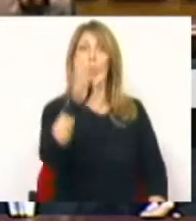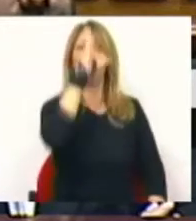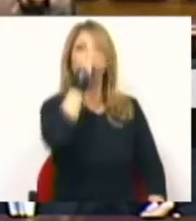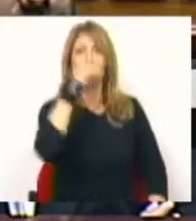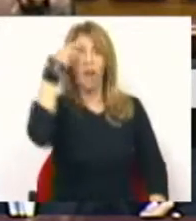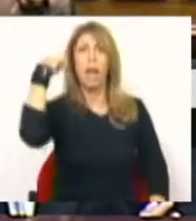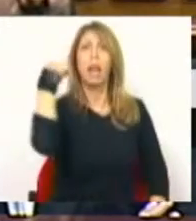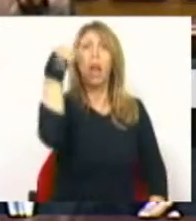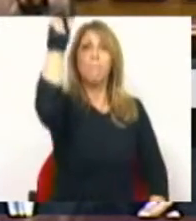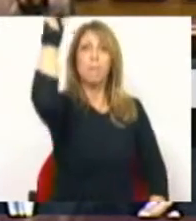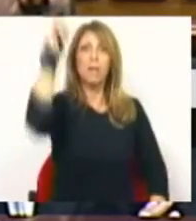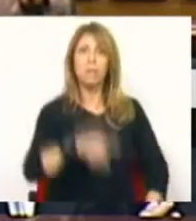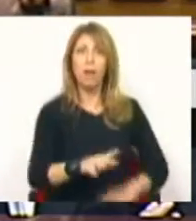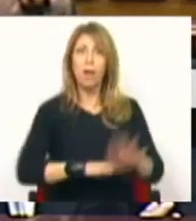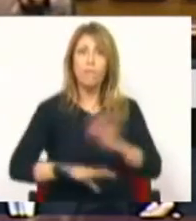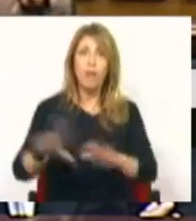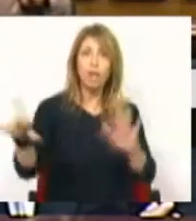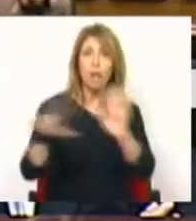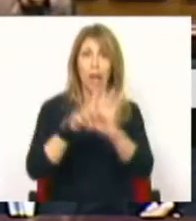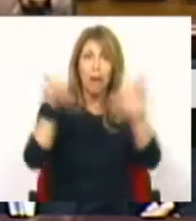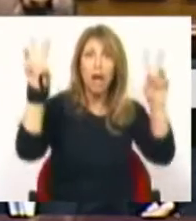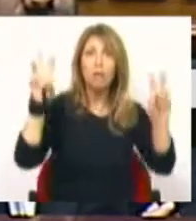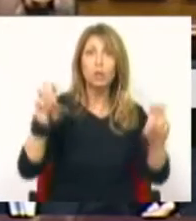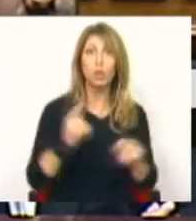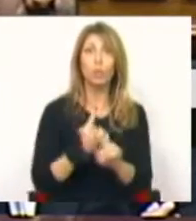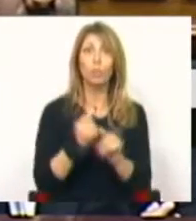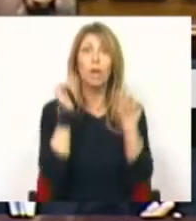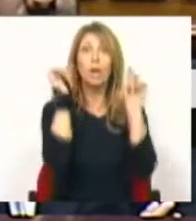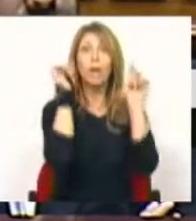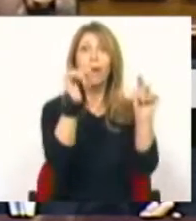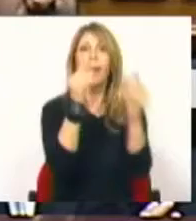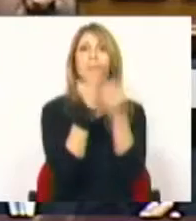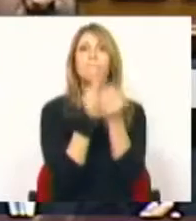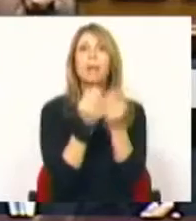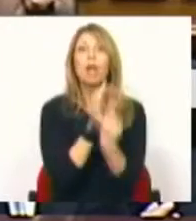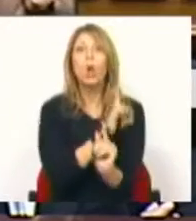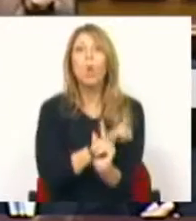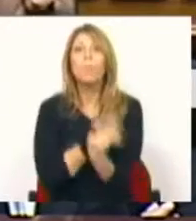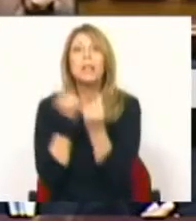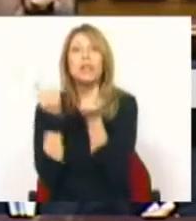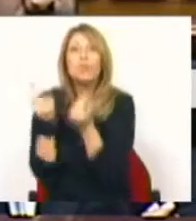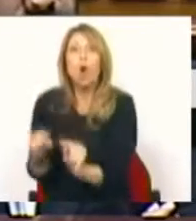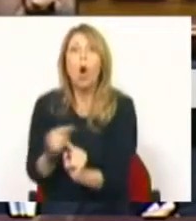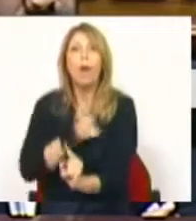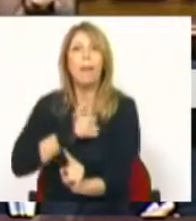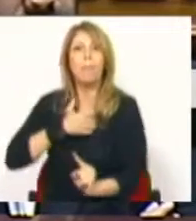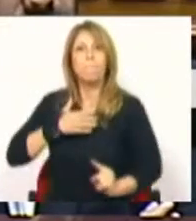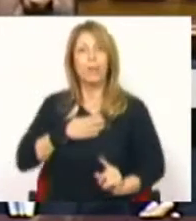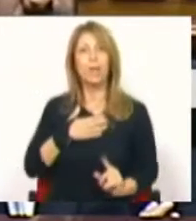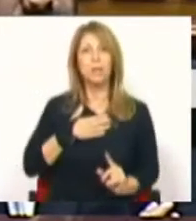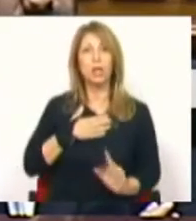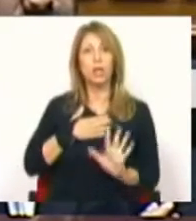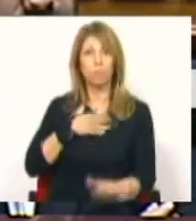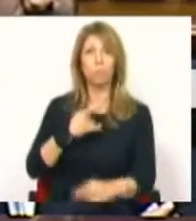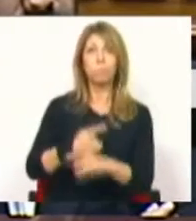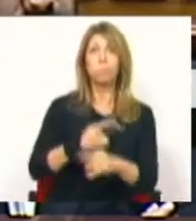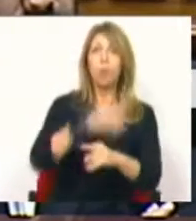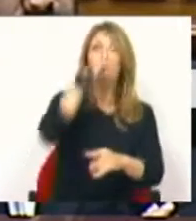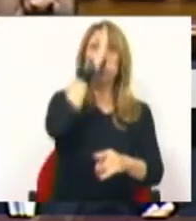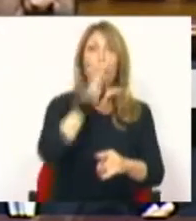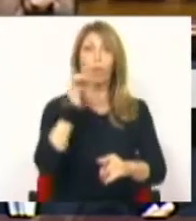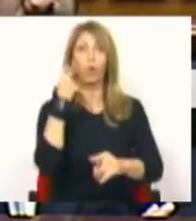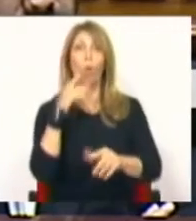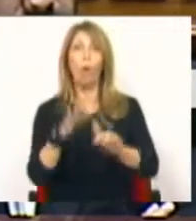pensassem em legislar sobre o assunto porque isso é uma matéria da competência exclusiva das empresas e que nem o governo nem o parlamento